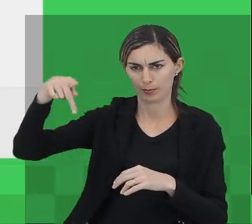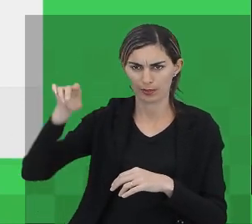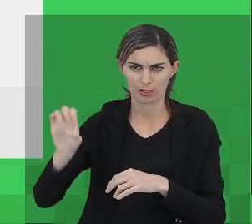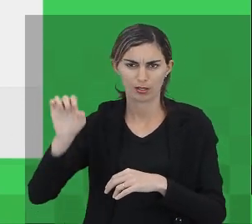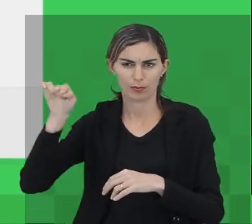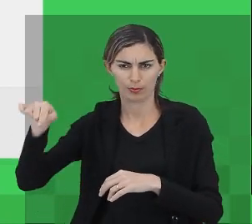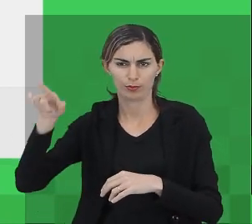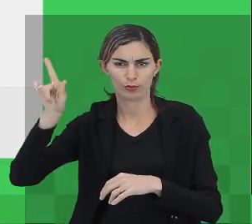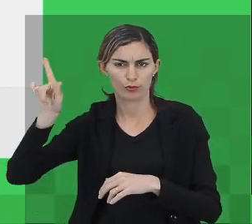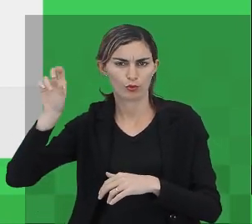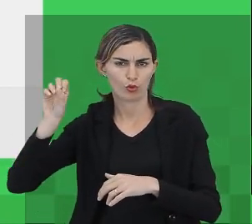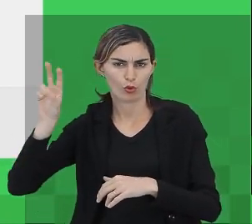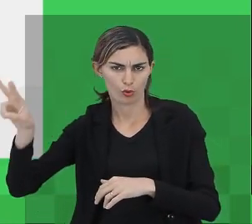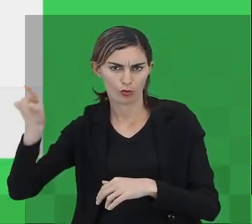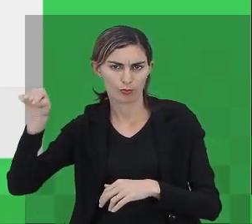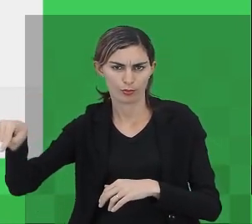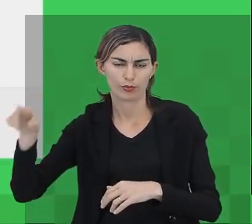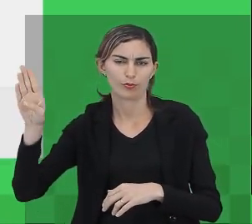ead.pe.gov.br.